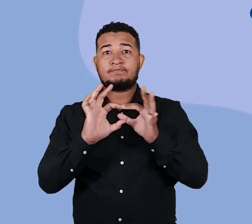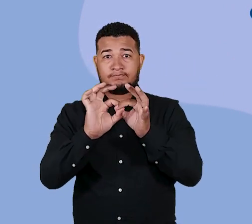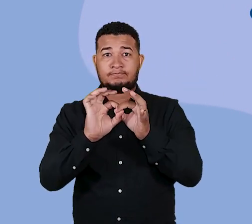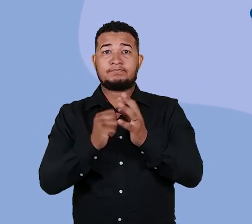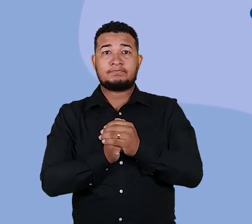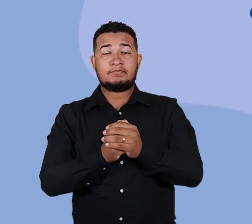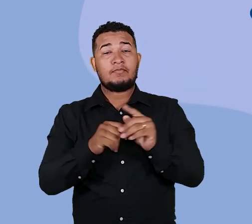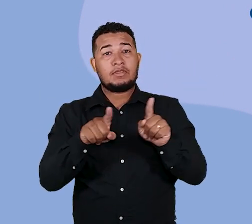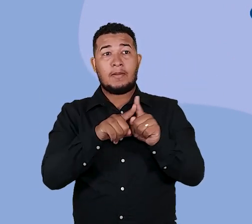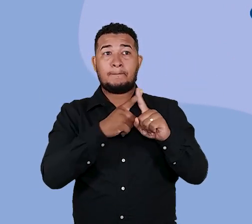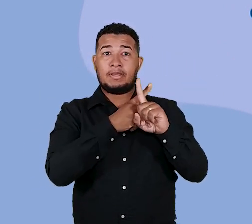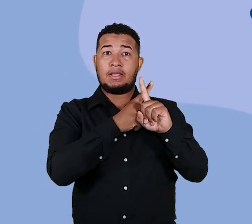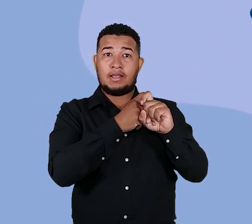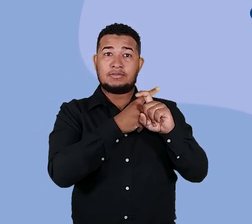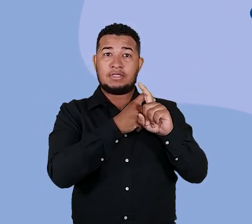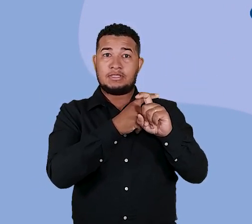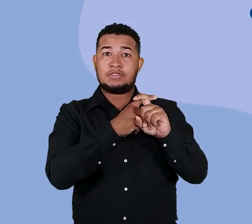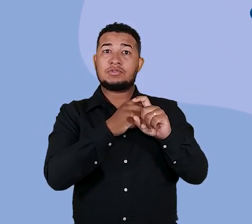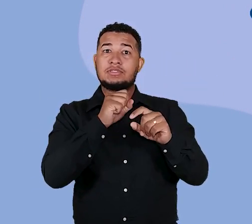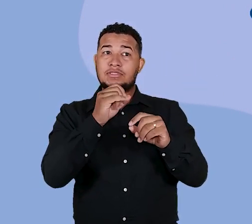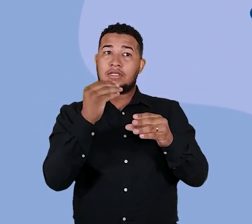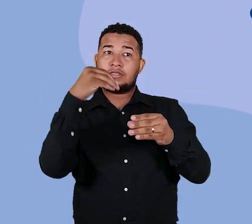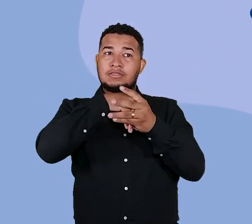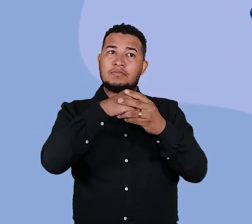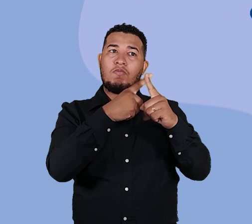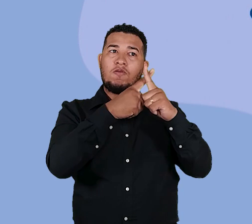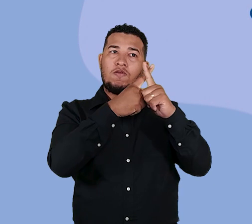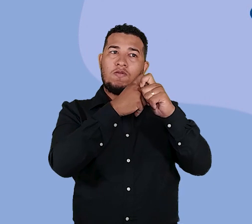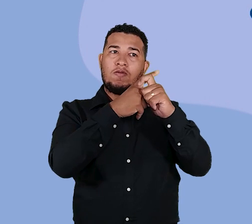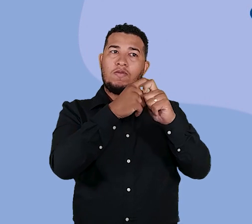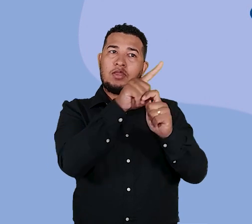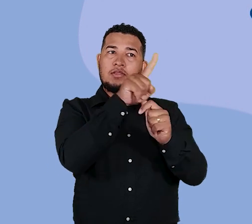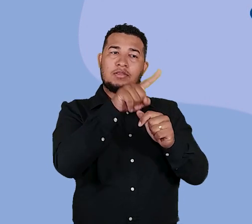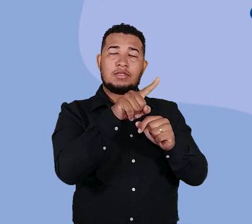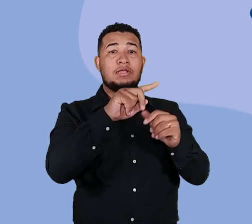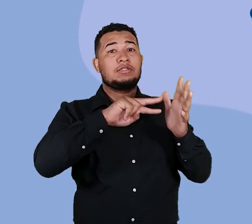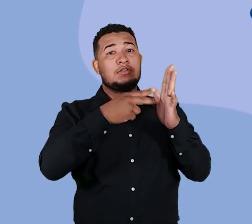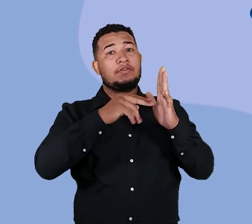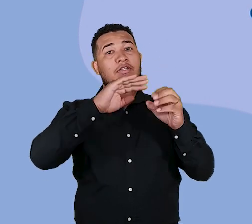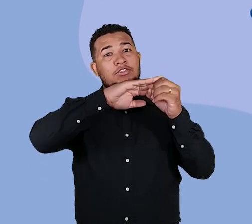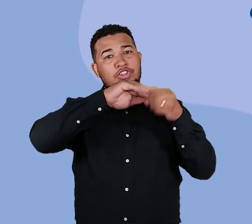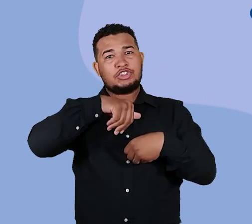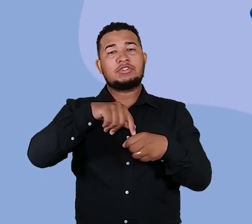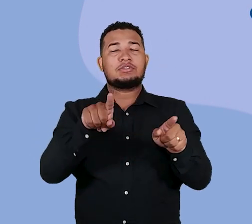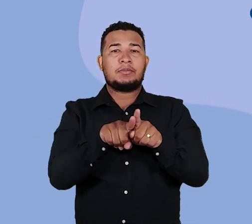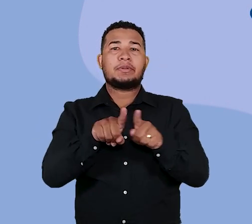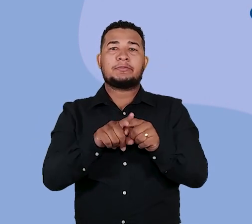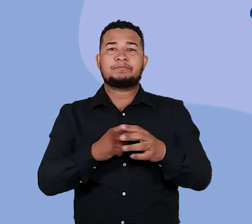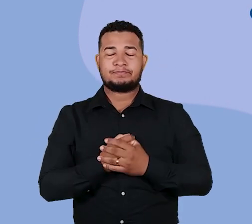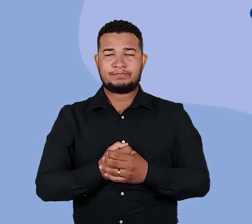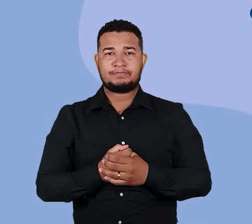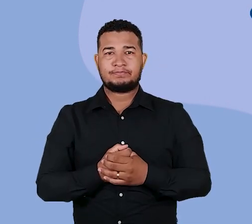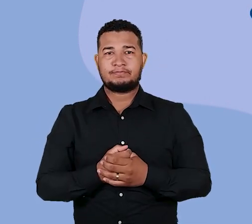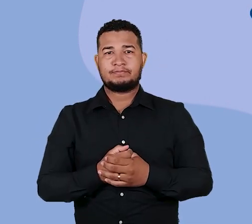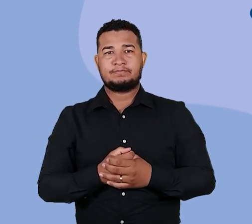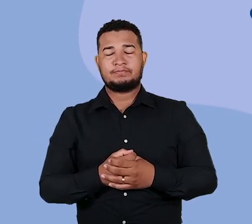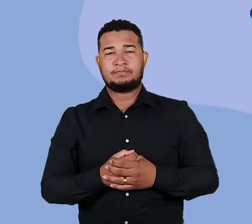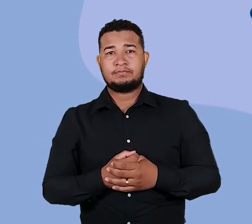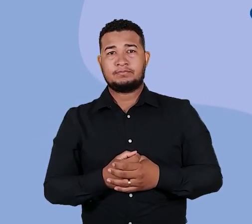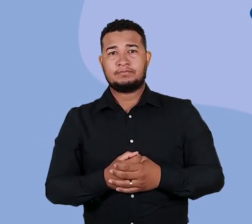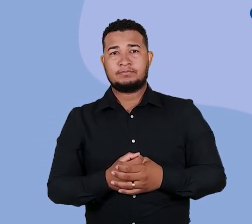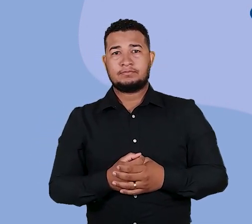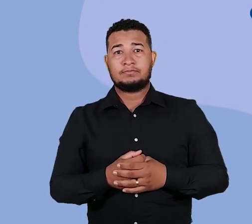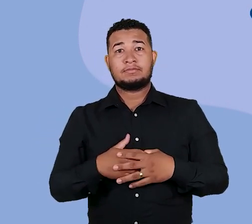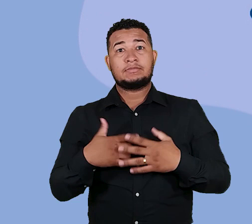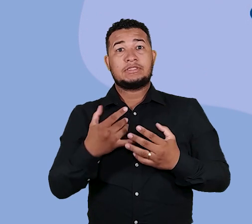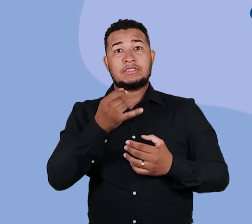ao Z também indica que o zero foi excluído. Por isso, chamamos inteiros não nulos. Então aí,